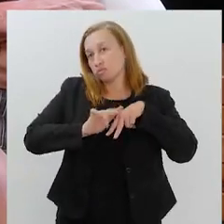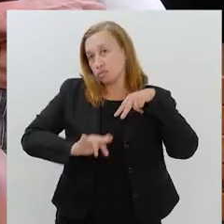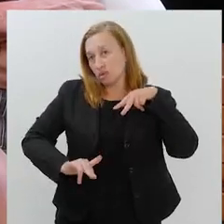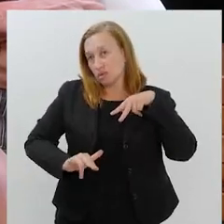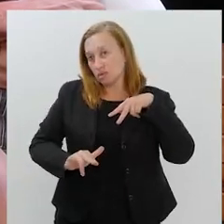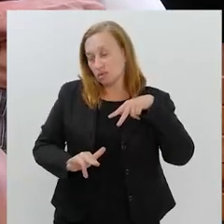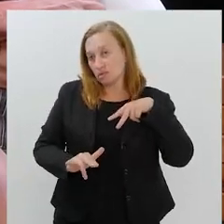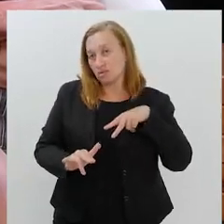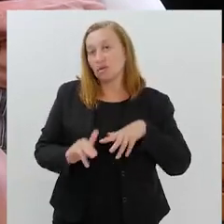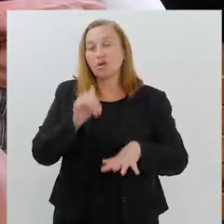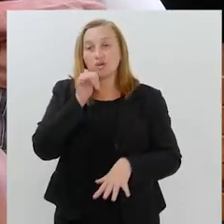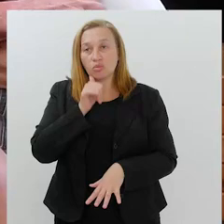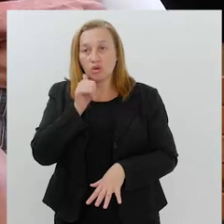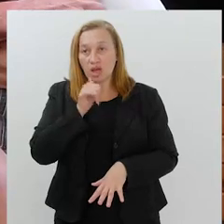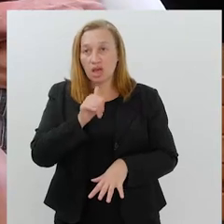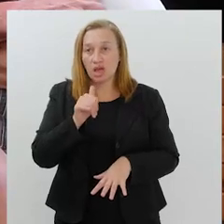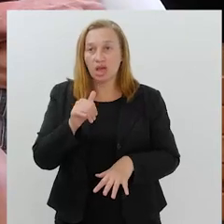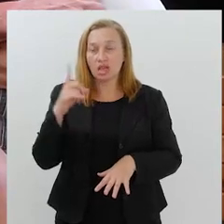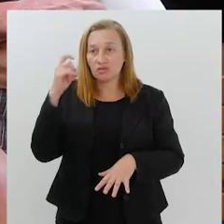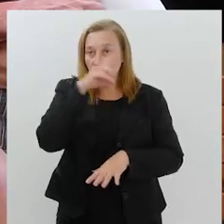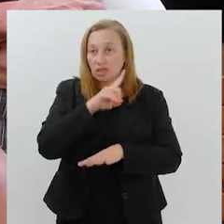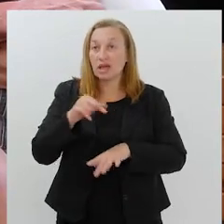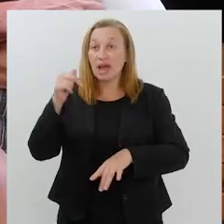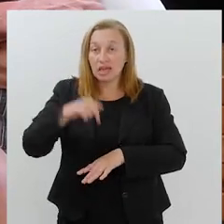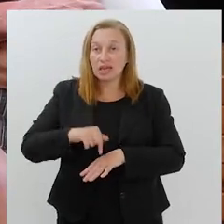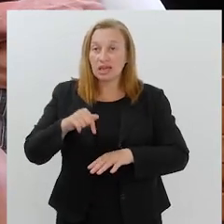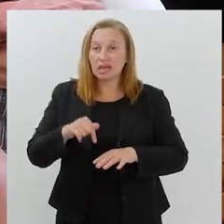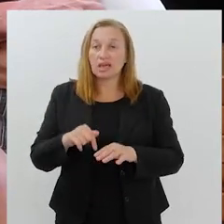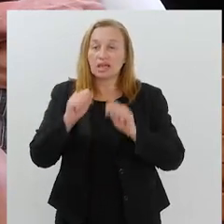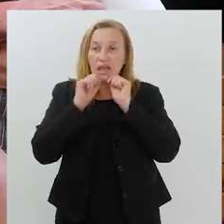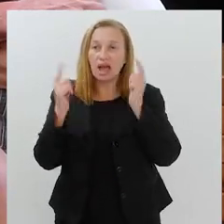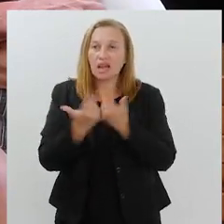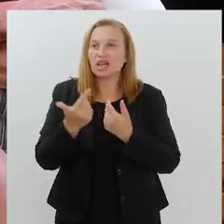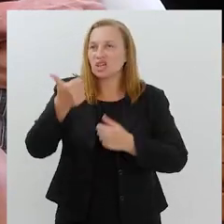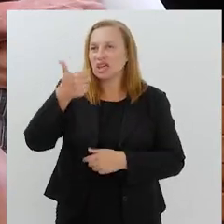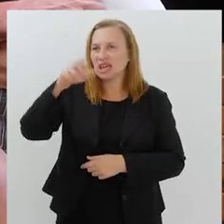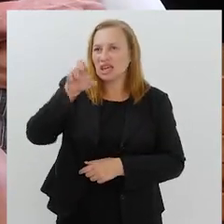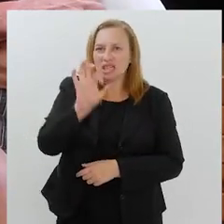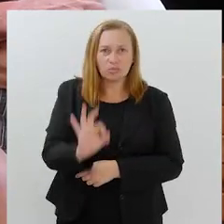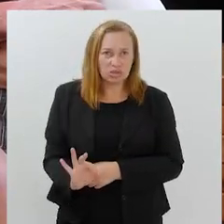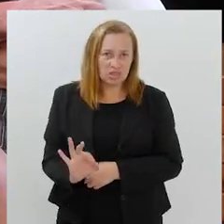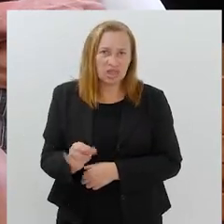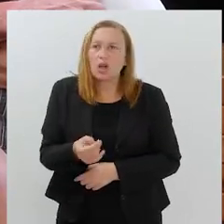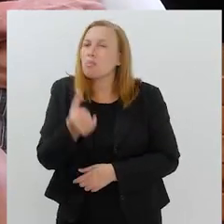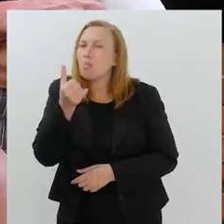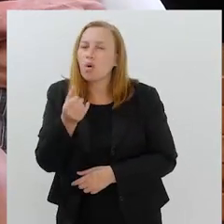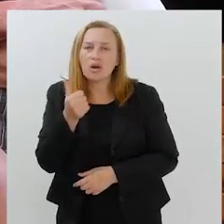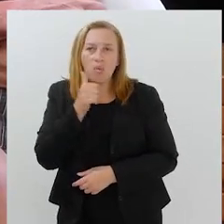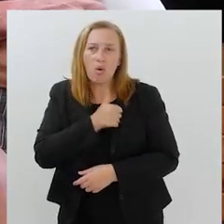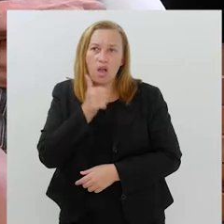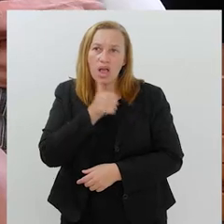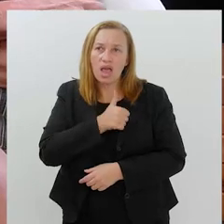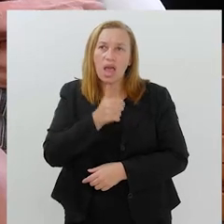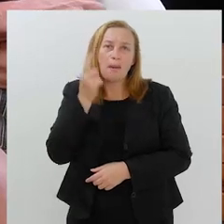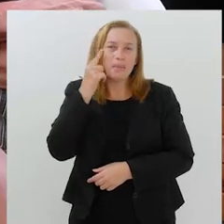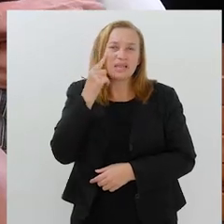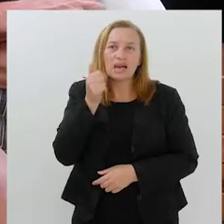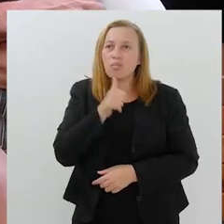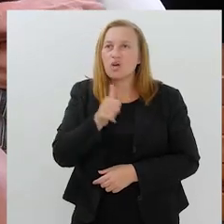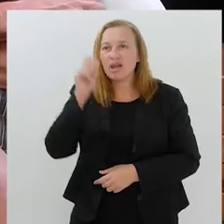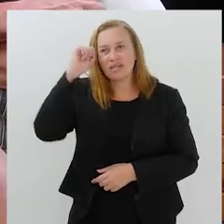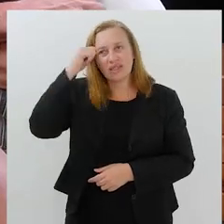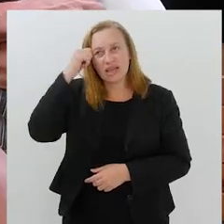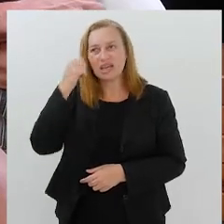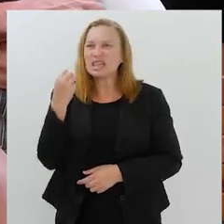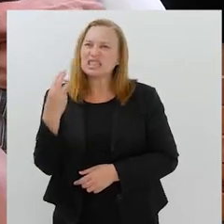feminino então é muito importante que a gente tenha medidas mais ousadas aqui na Assembleia Legislativa nós somos 15% pouquíssimas mulheres né se pensar